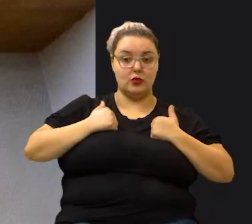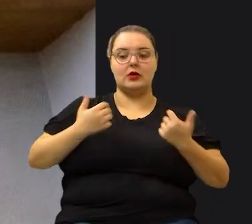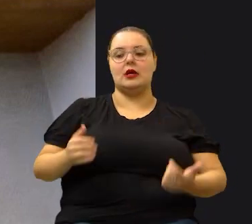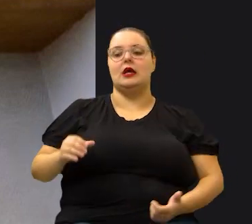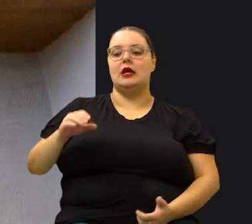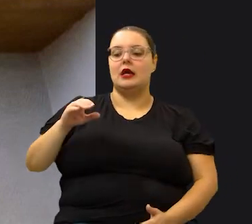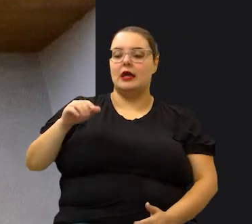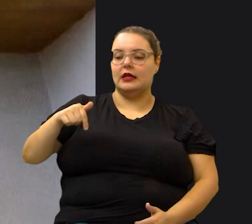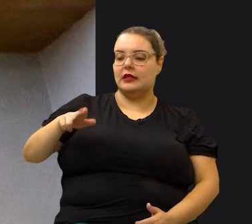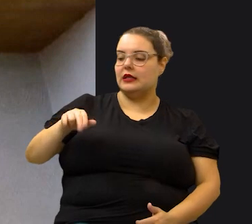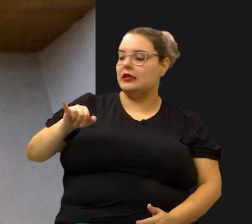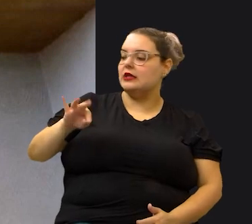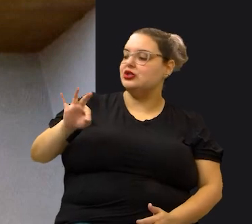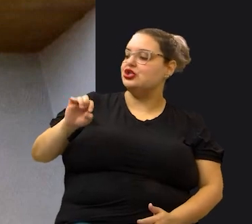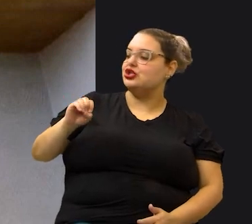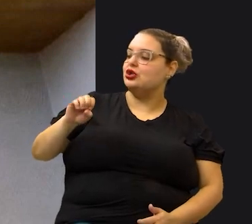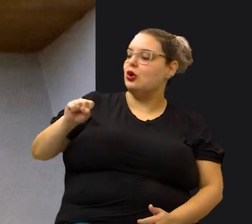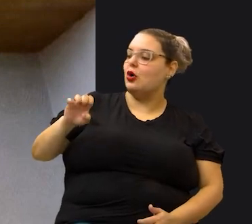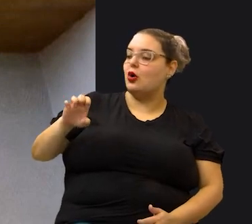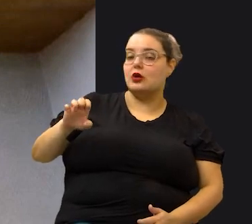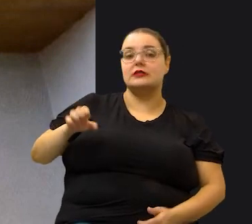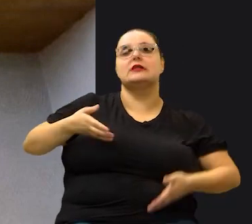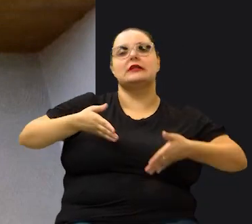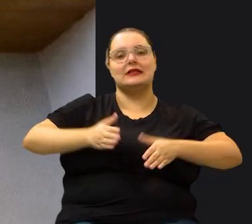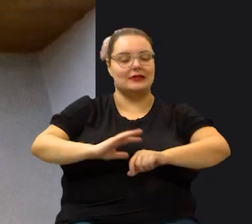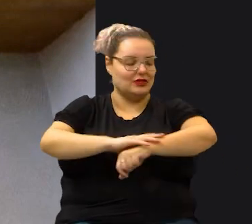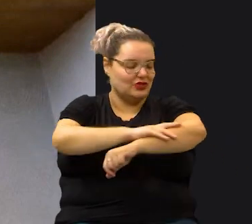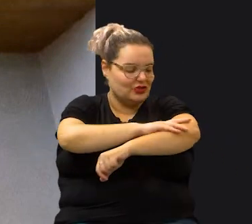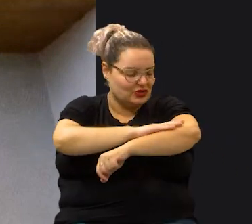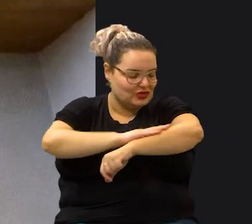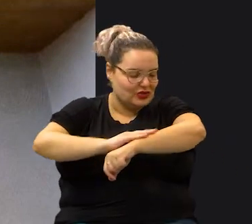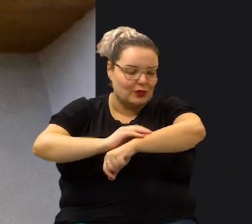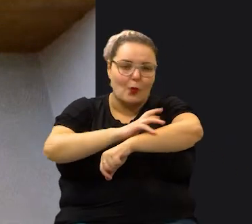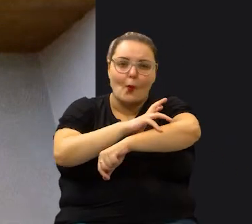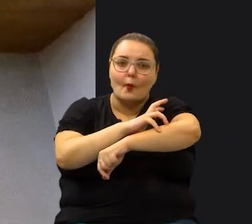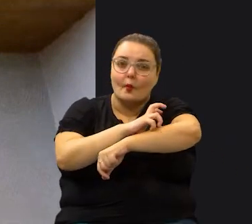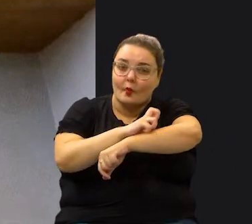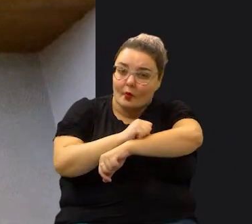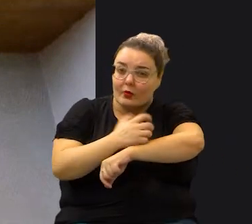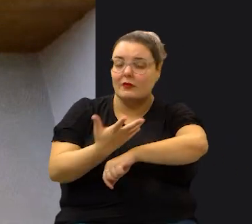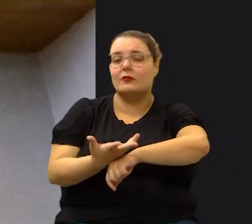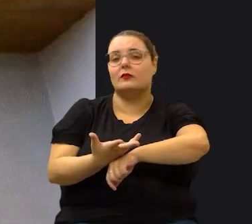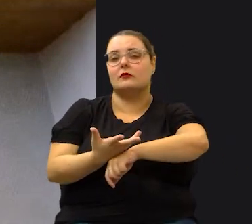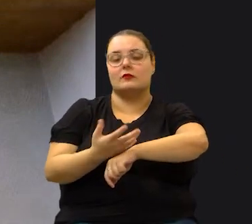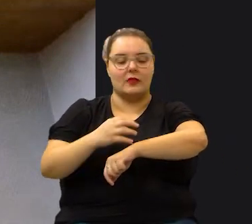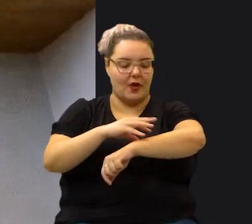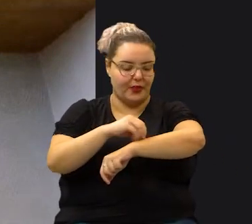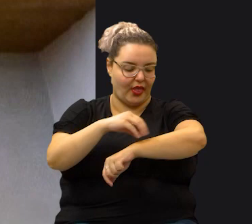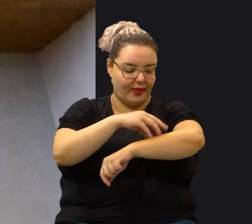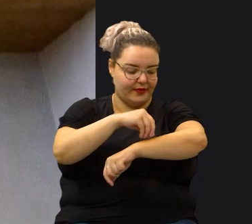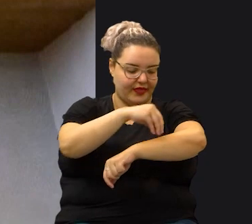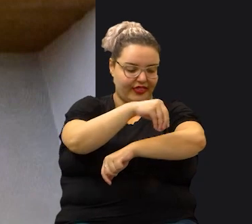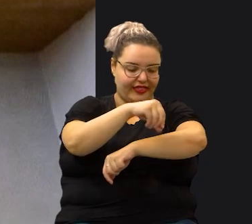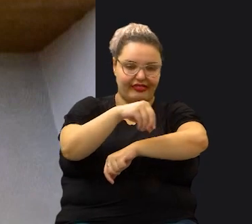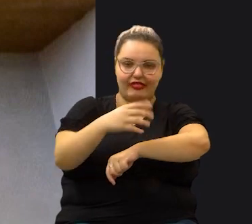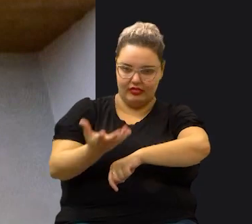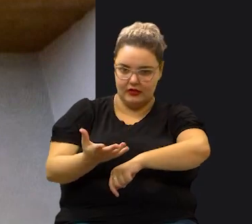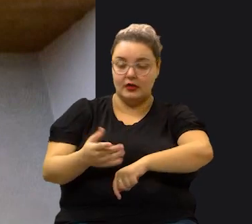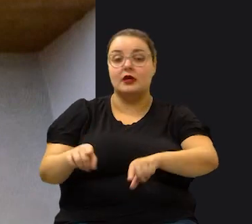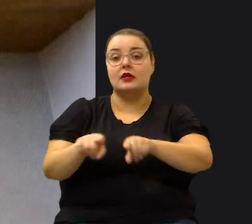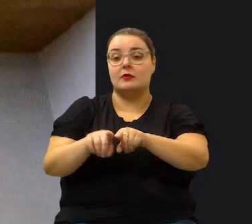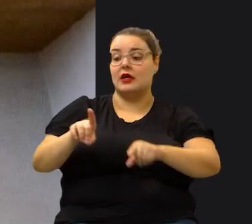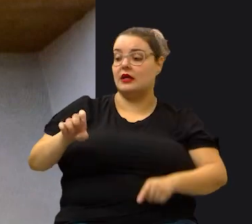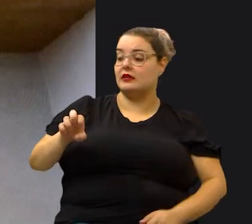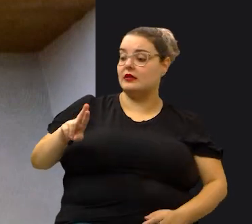as ictioses, que são doenças que as pessoas já nascem com a pele tendendo a ser muito ressecada e descamativa, e até